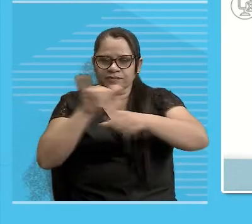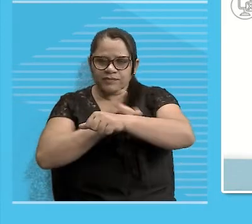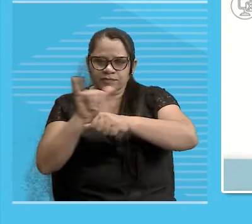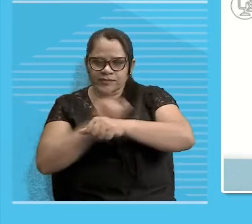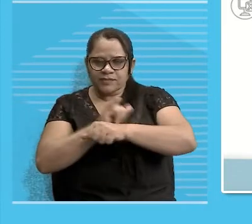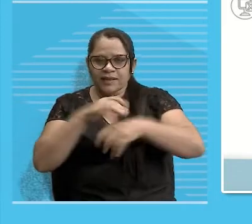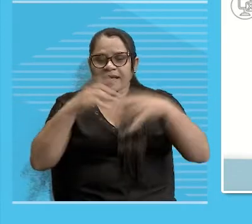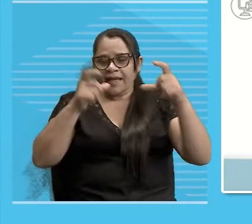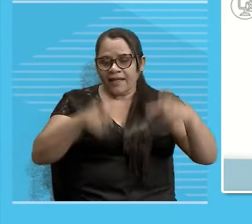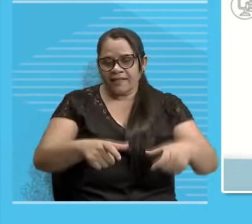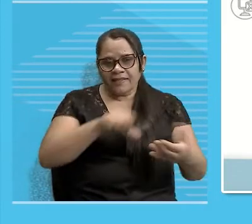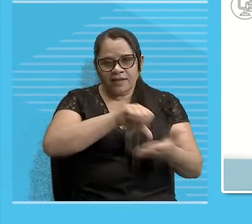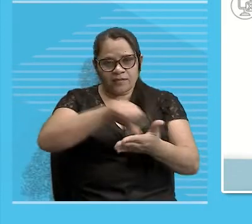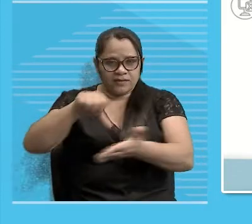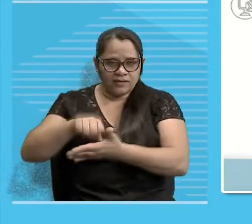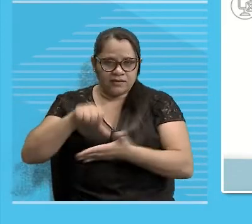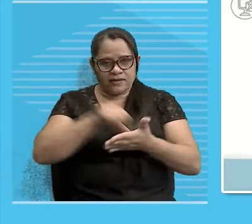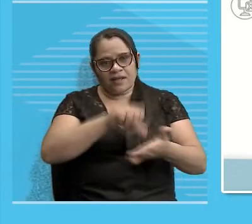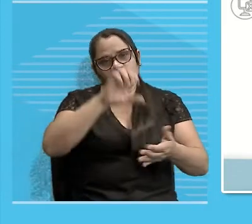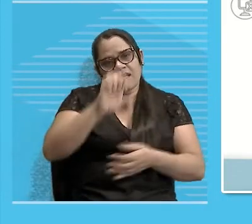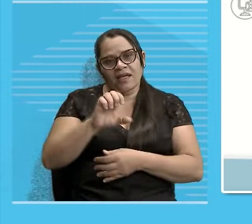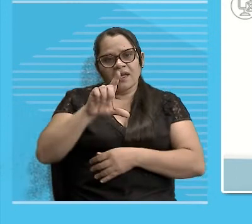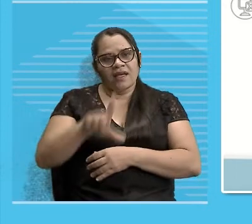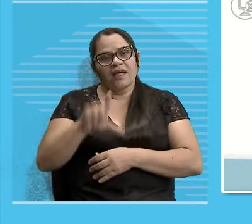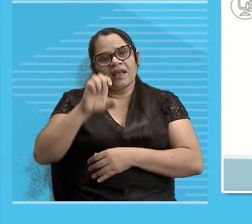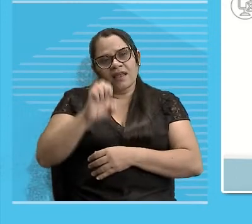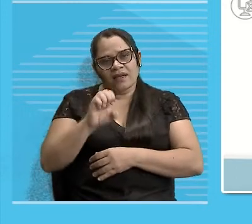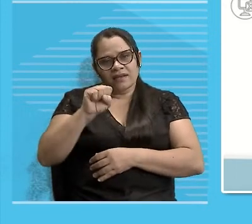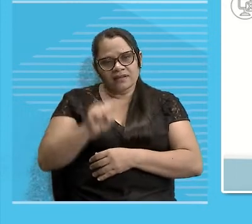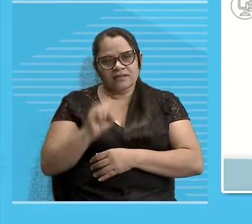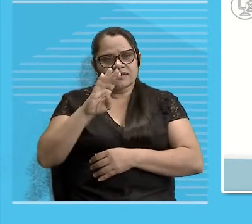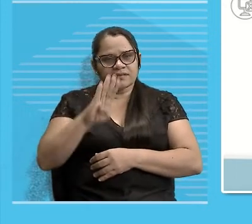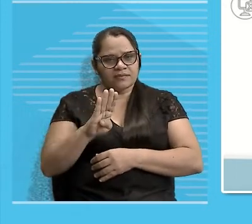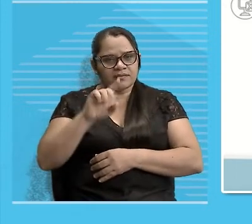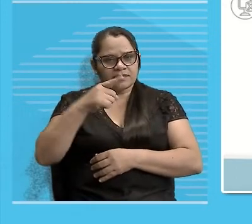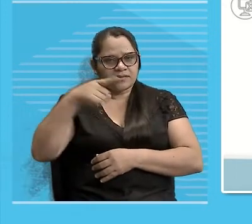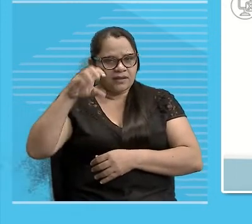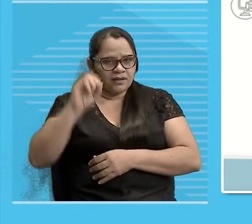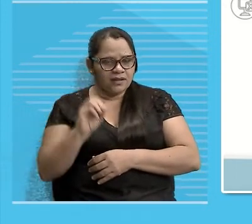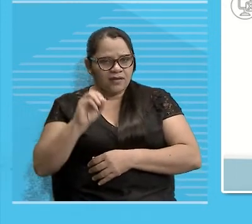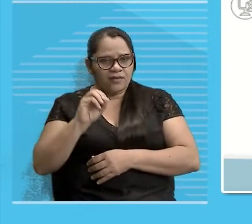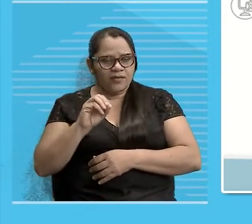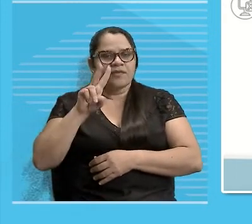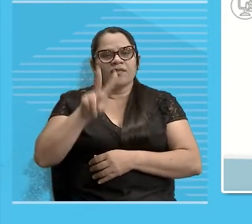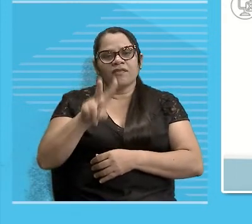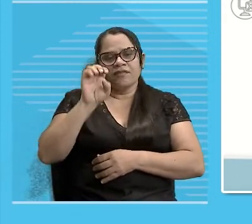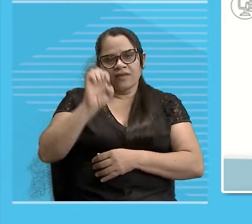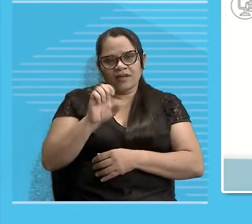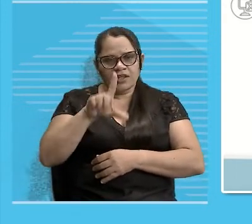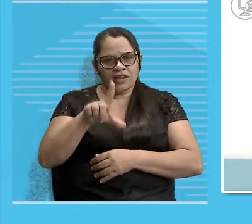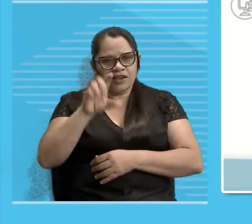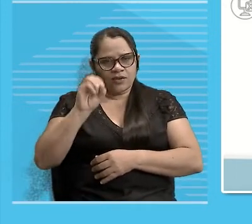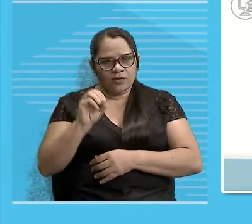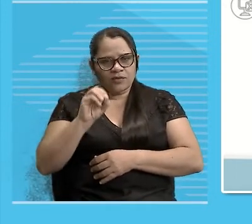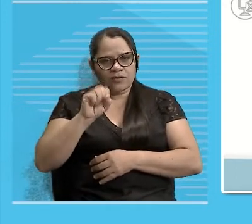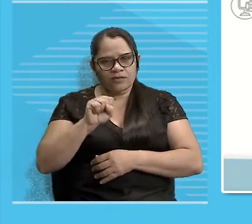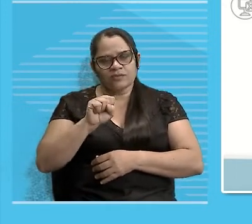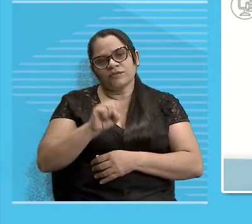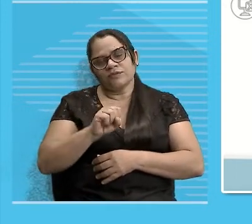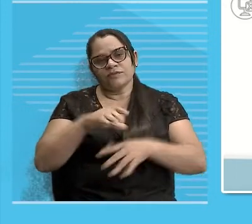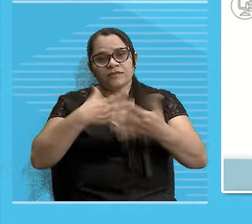galera de Betânia, Lisbão Veloso, Oeiras, São Francisco do Piauí, tá tudo bem aí com a aula, todo mundo tranquilo, entendendo a